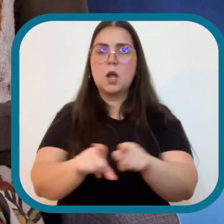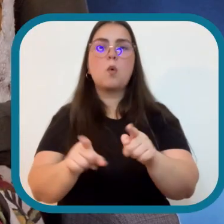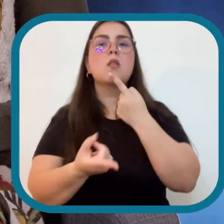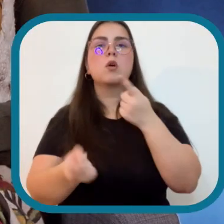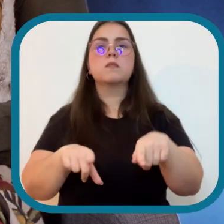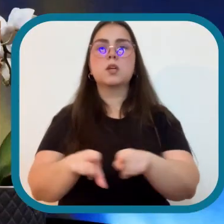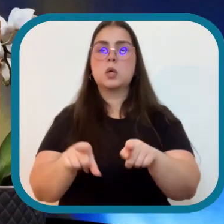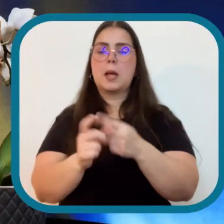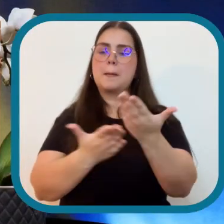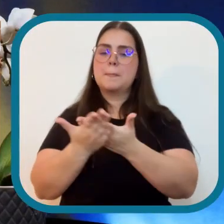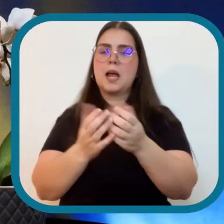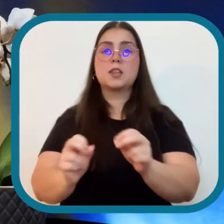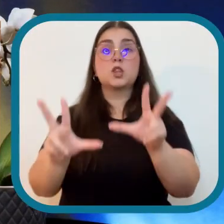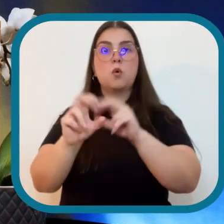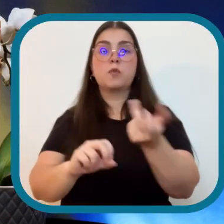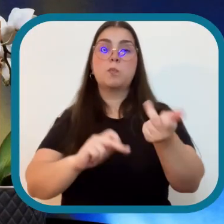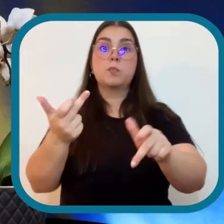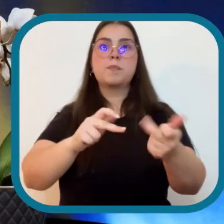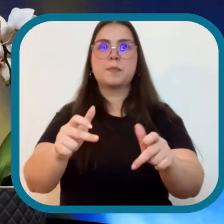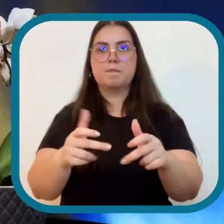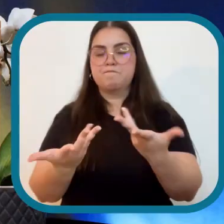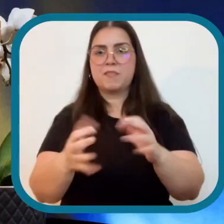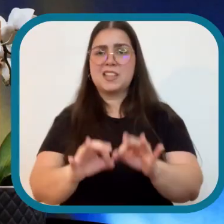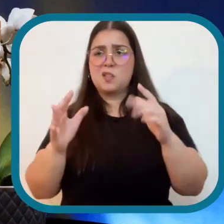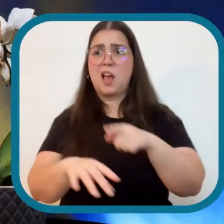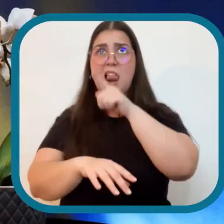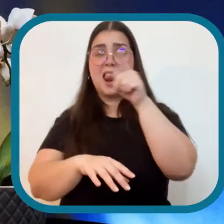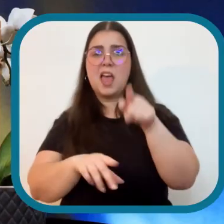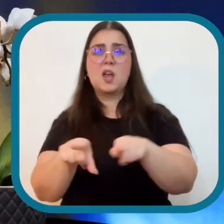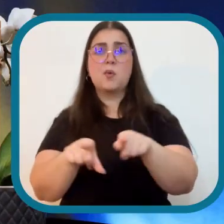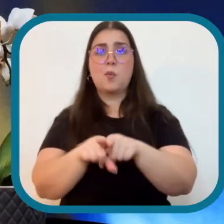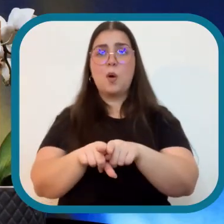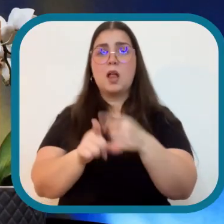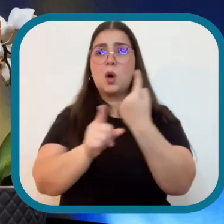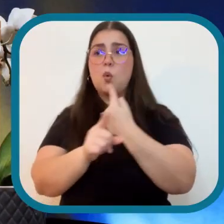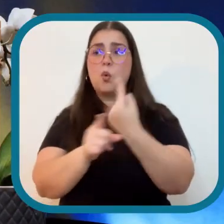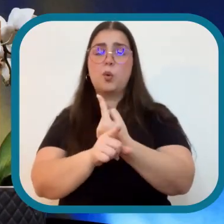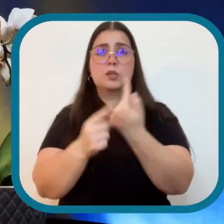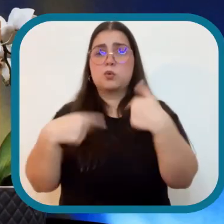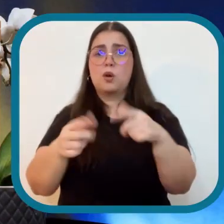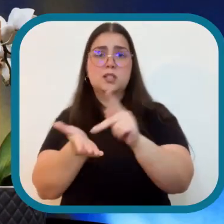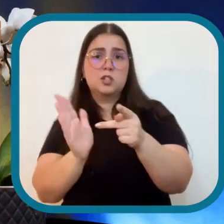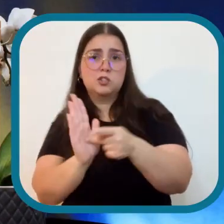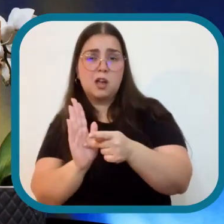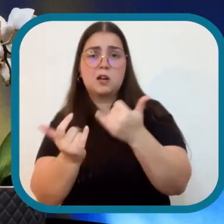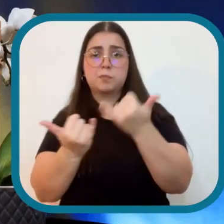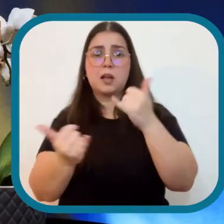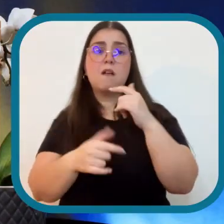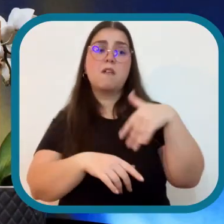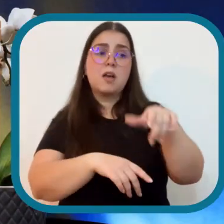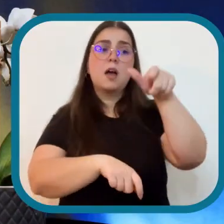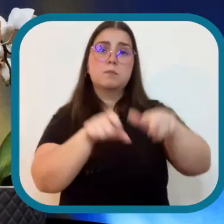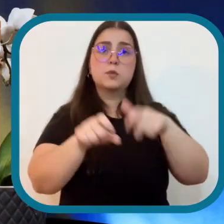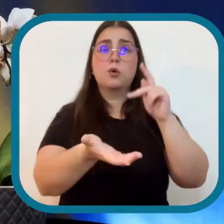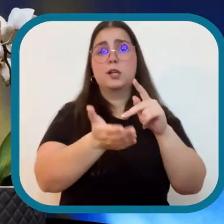esta existência do novo mercado que está a surgir. Tal como já existem influencers que são puramente digitais, vai haver um mercado de artistas